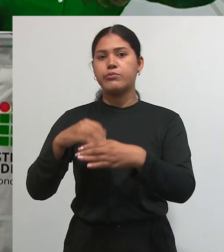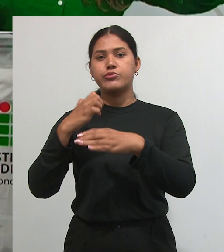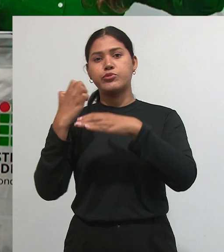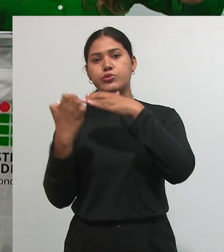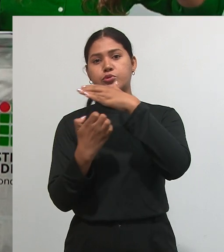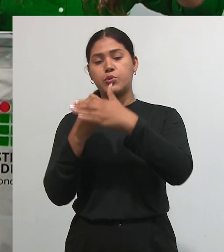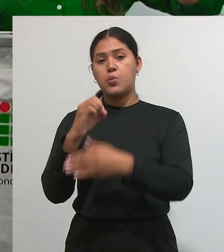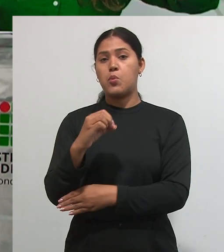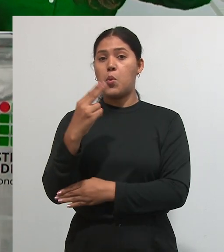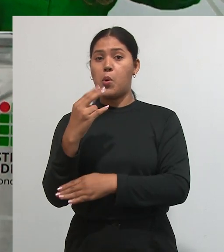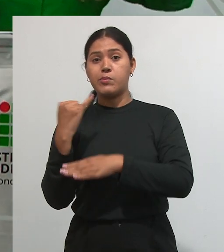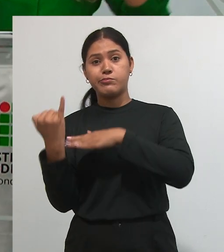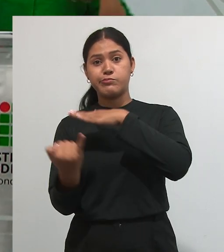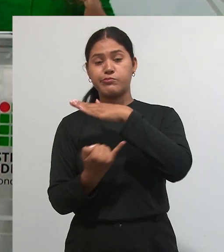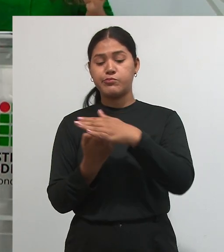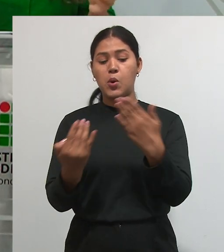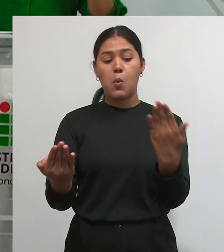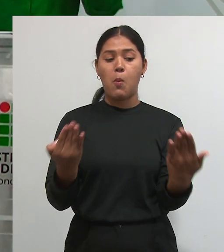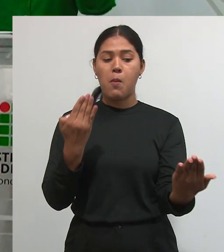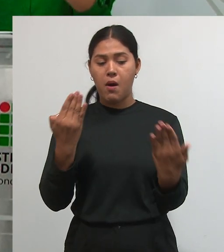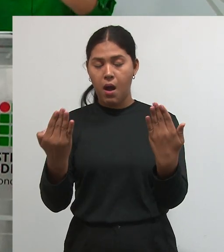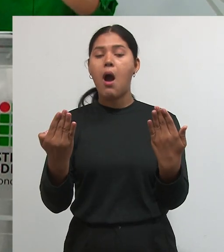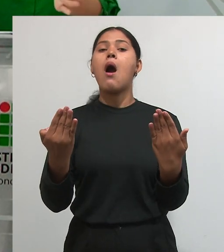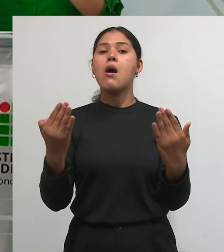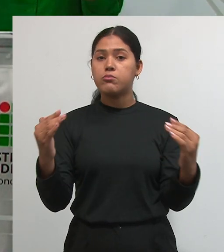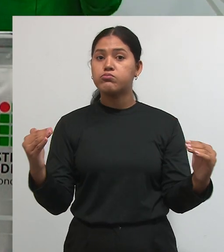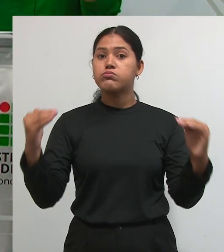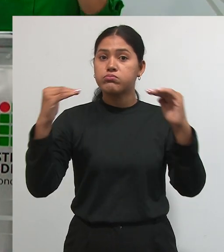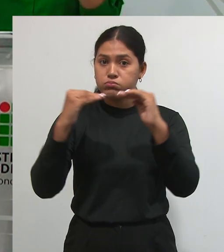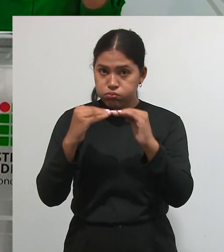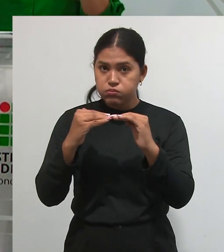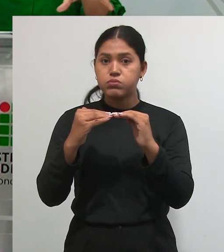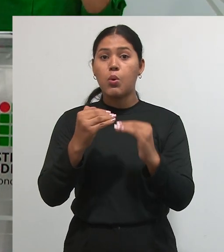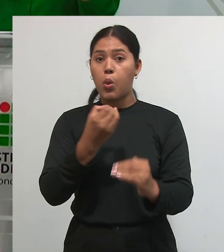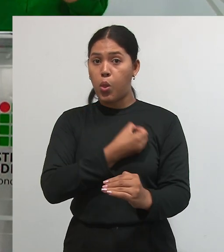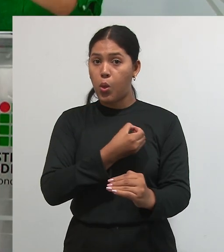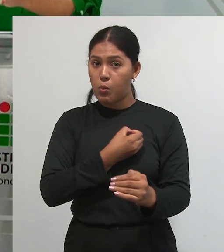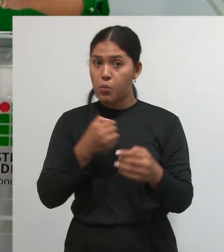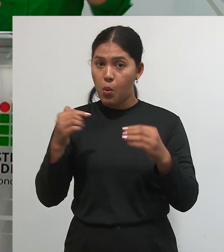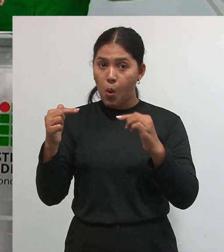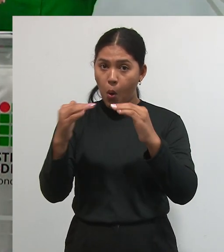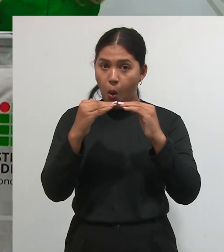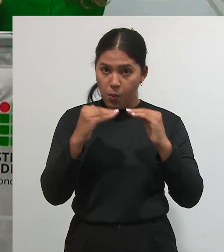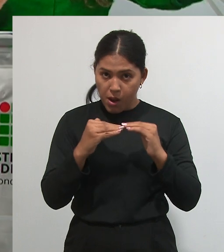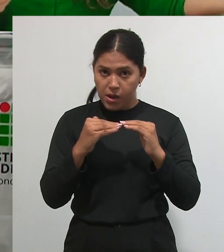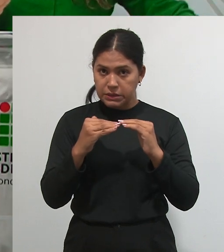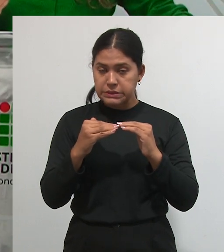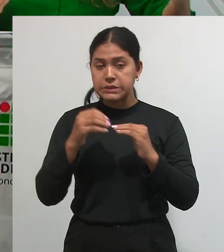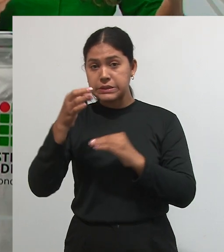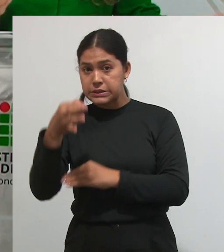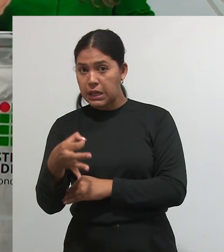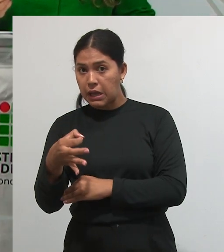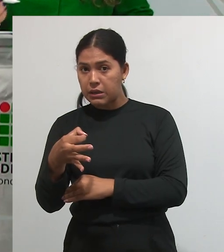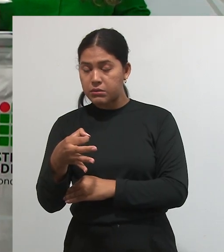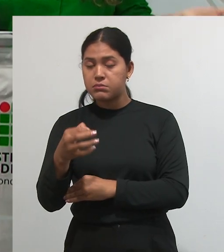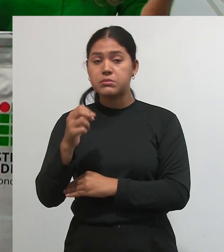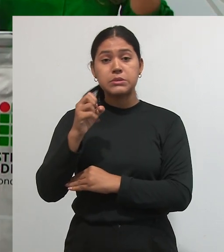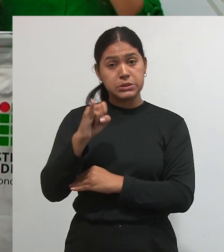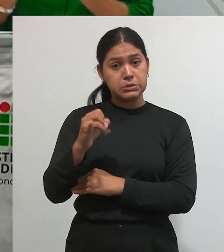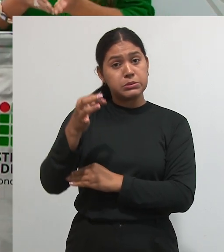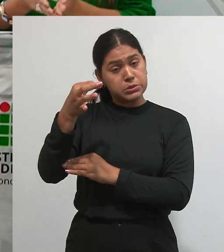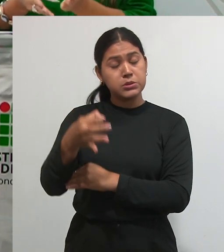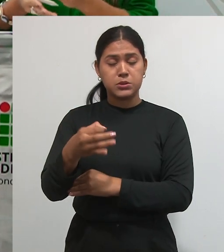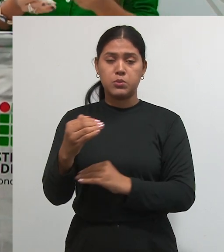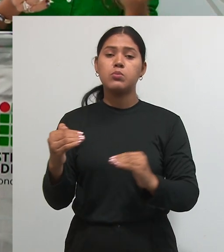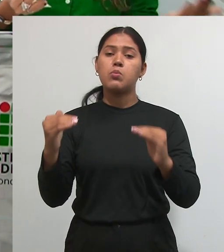dos materiais de consumo, está batendo o valor, os dados estão corretos no balanço patrimonial?